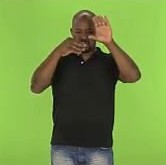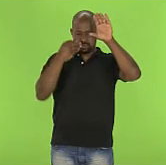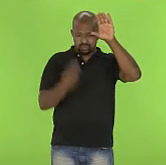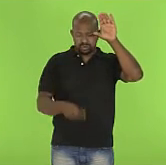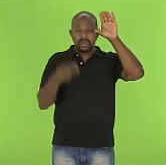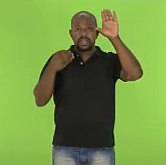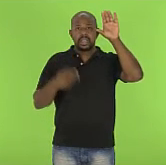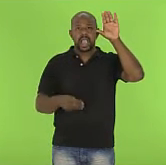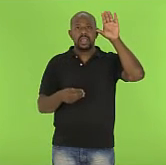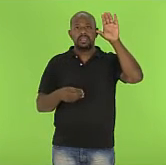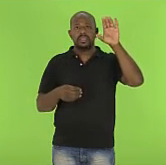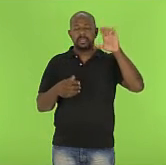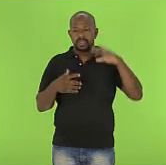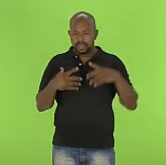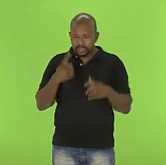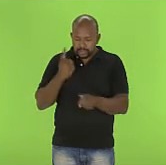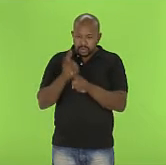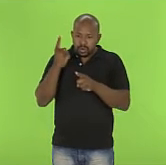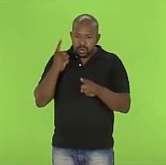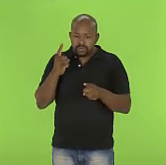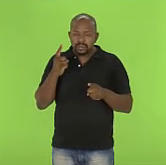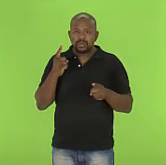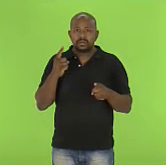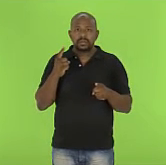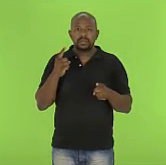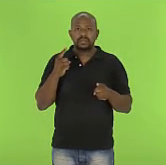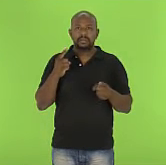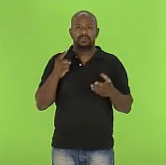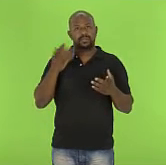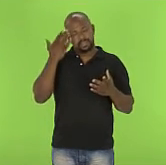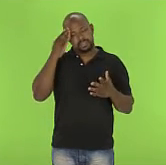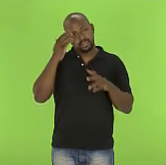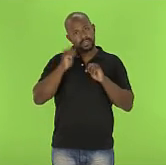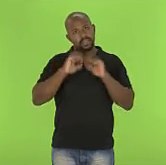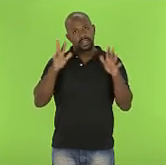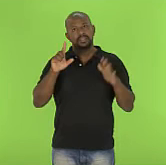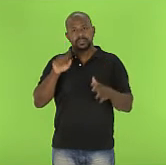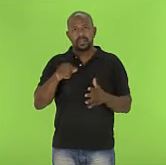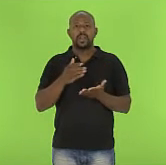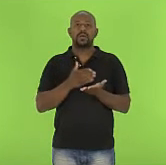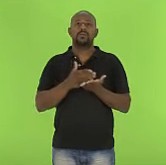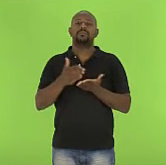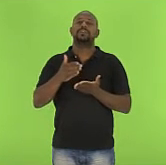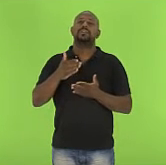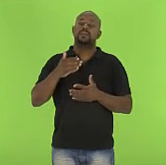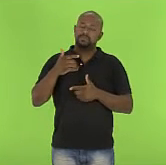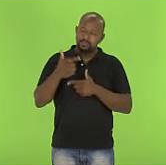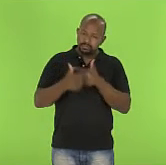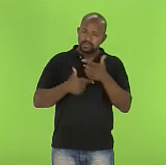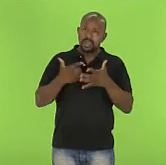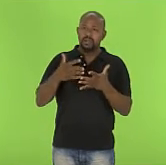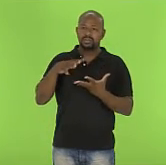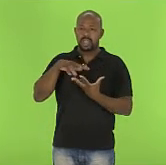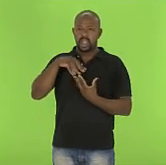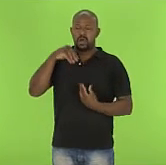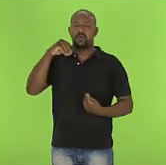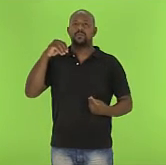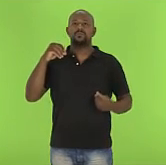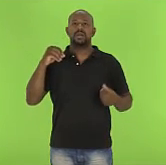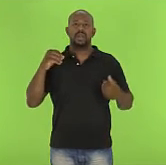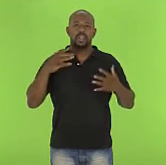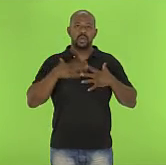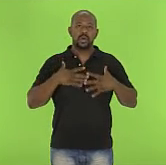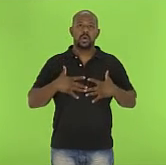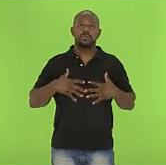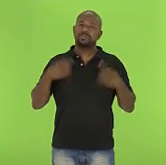E quando a alma cai do céu e eles se encontram, você entende que vai começar uma jornada onde alma e